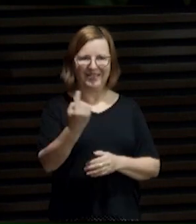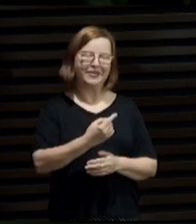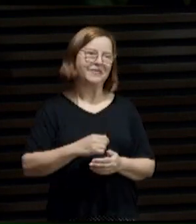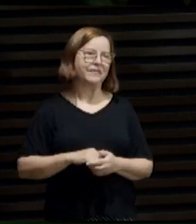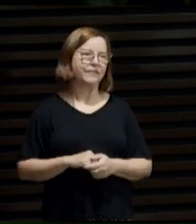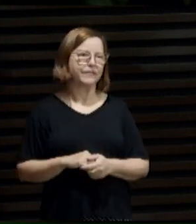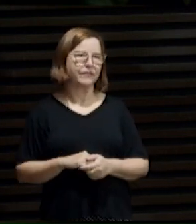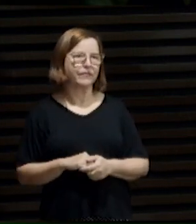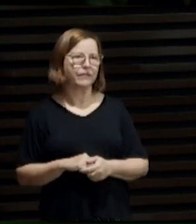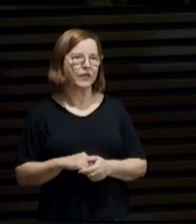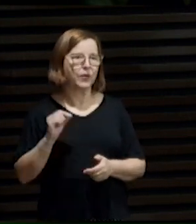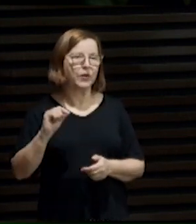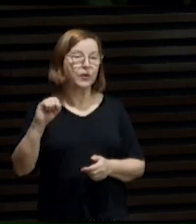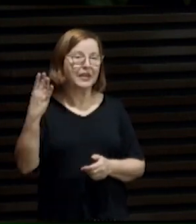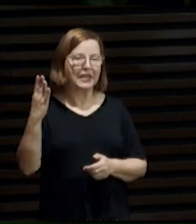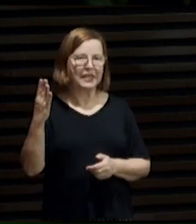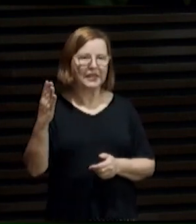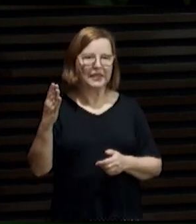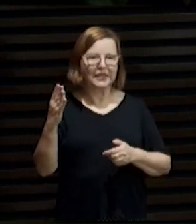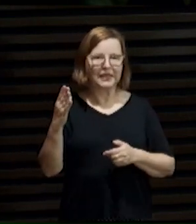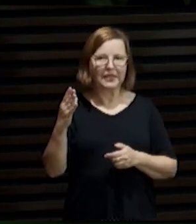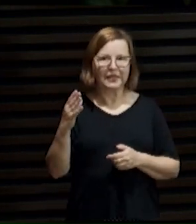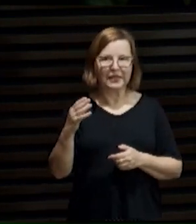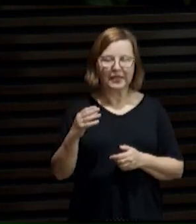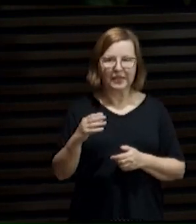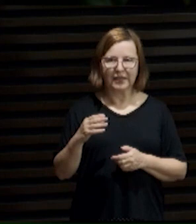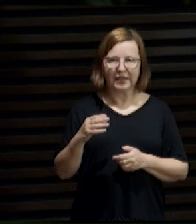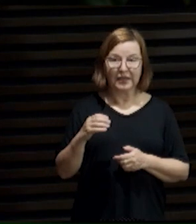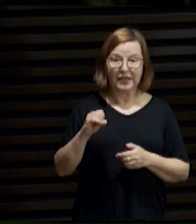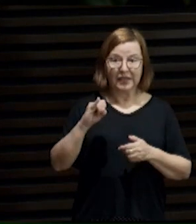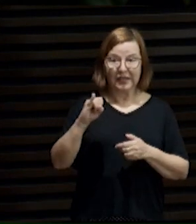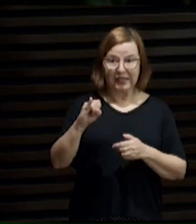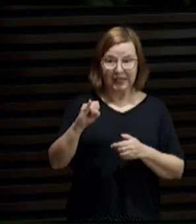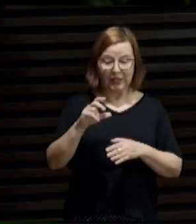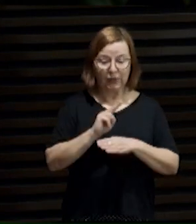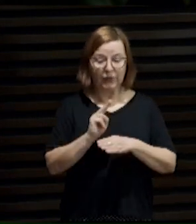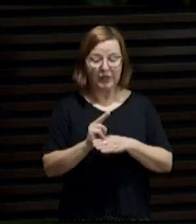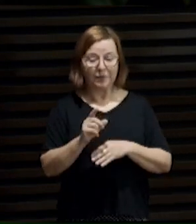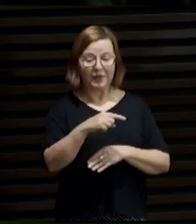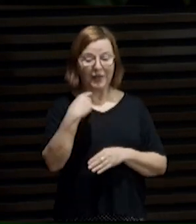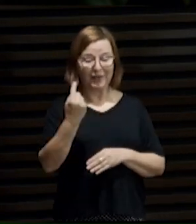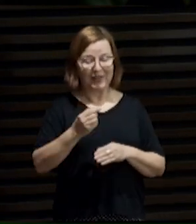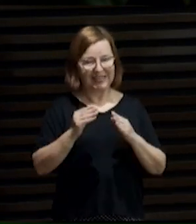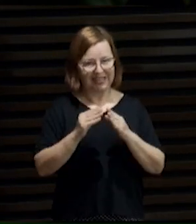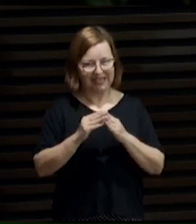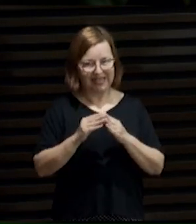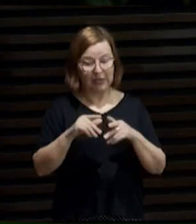O que é que acontece quando nós cuidamos da nossa casa, quando o cordeiro está sendo sempre pregado na nossa